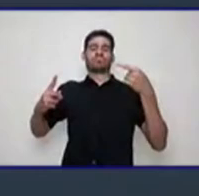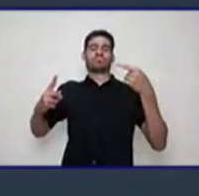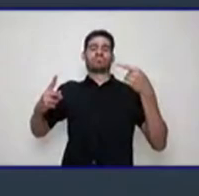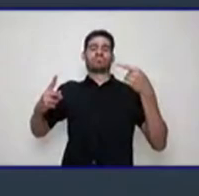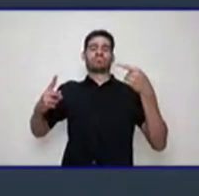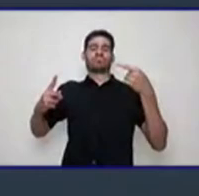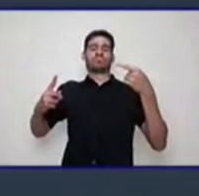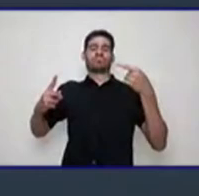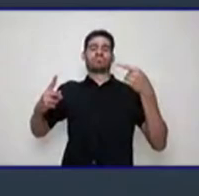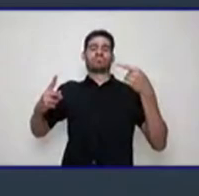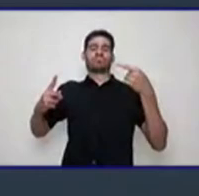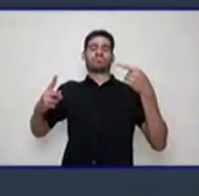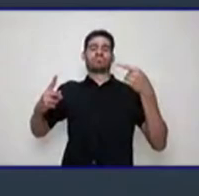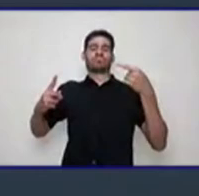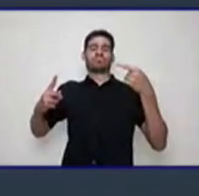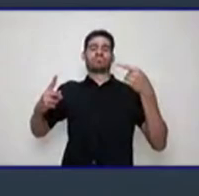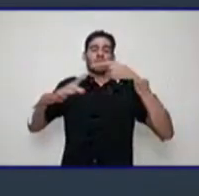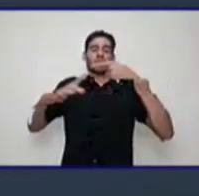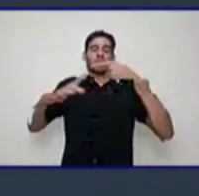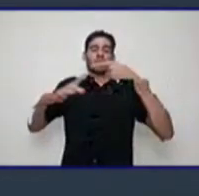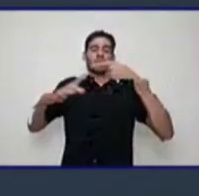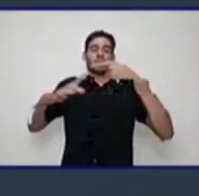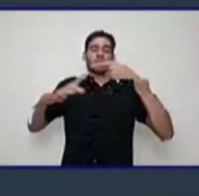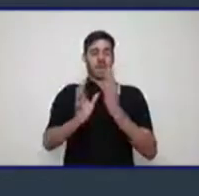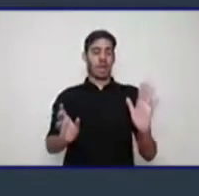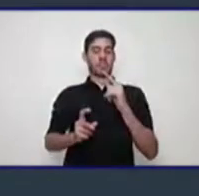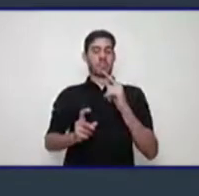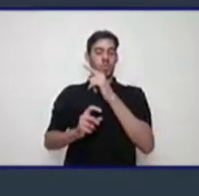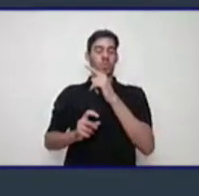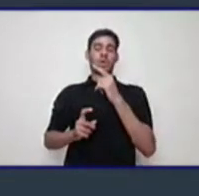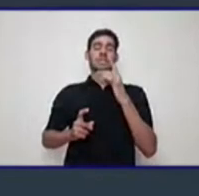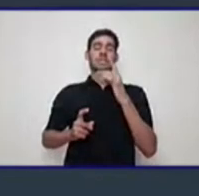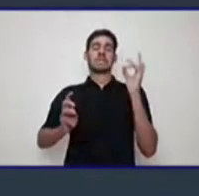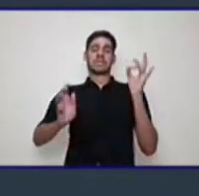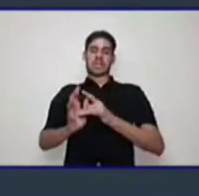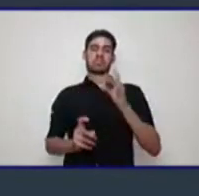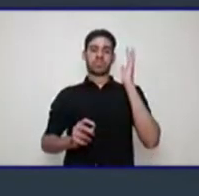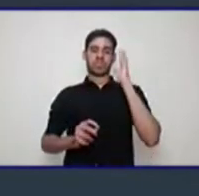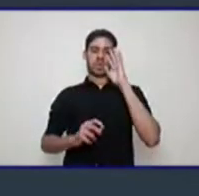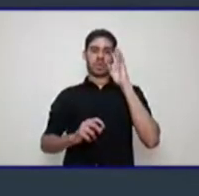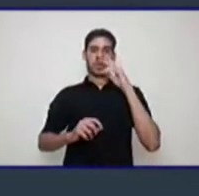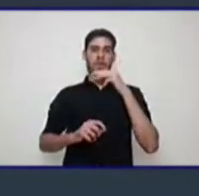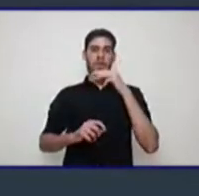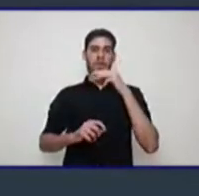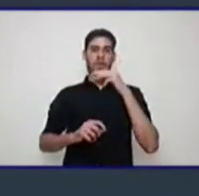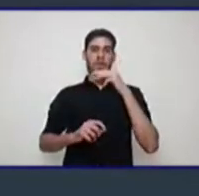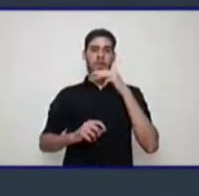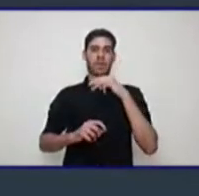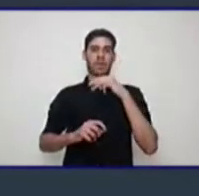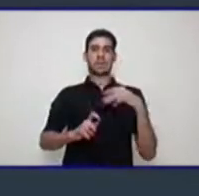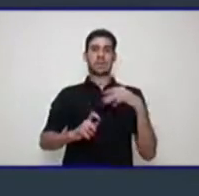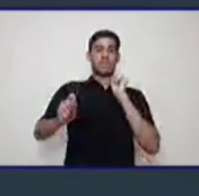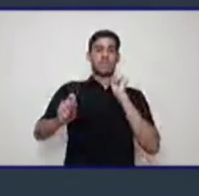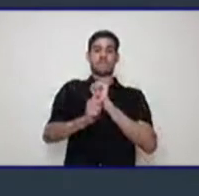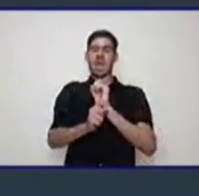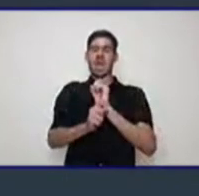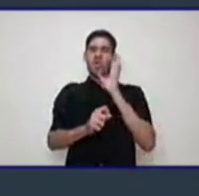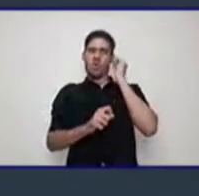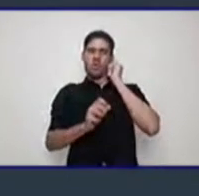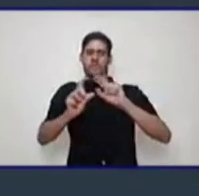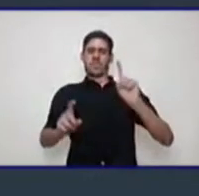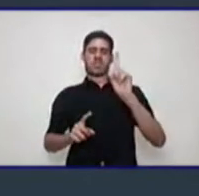Distinguir do caso concreto. E é por isso que... Houve um congelamento, não se ouviu a frase